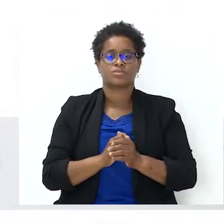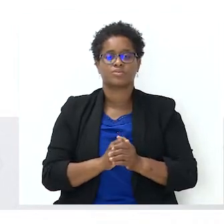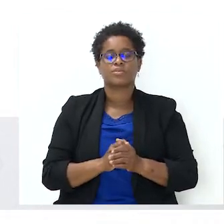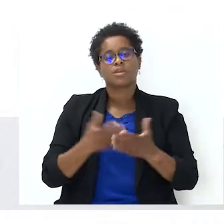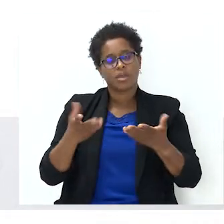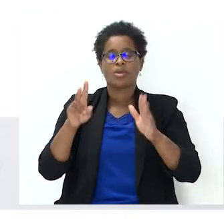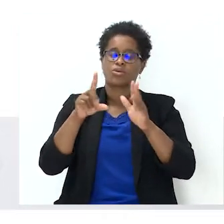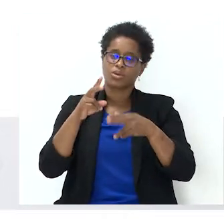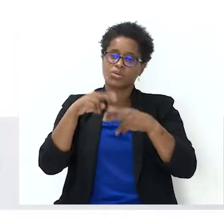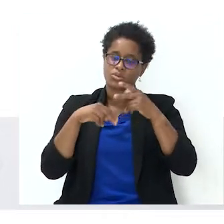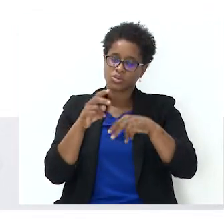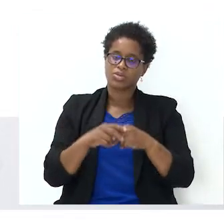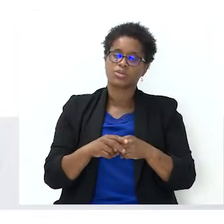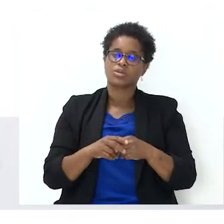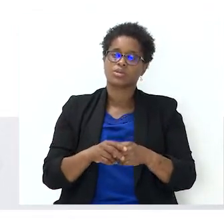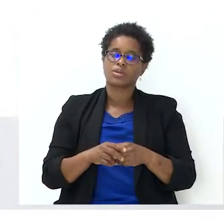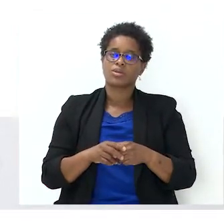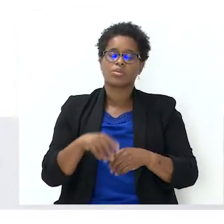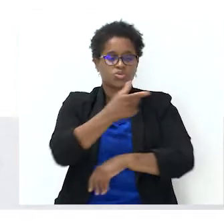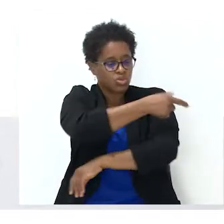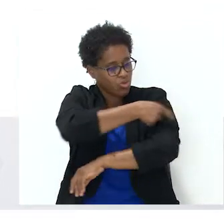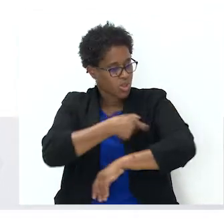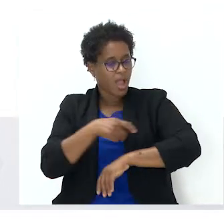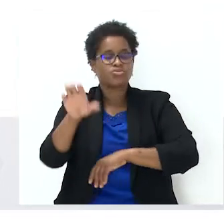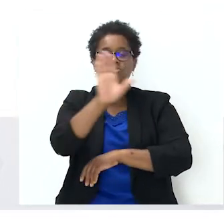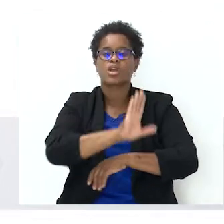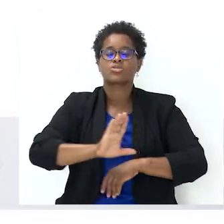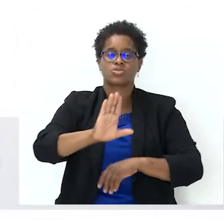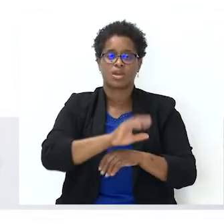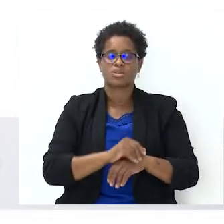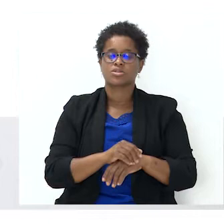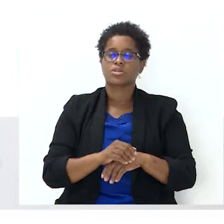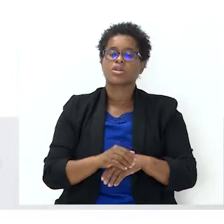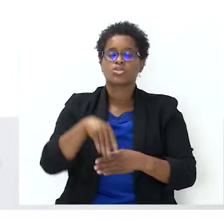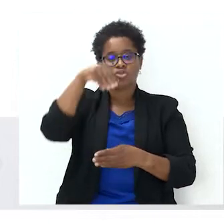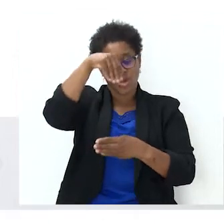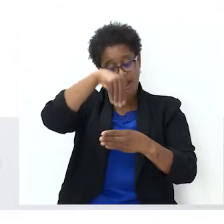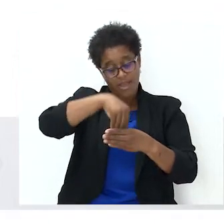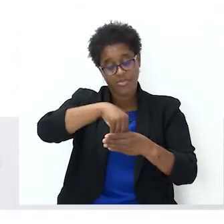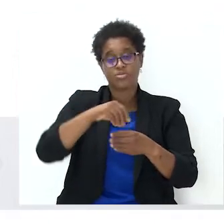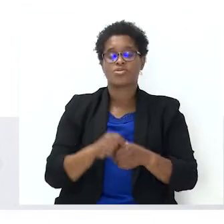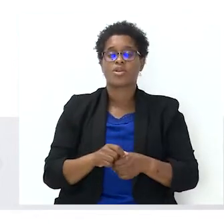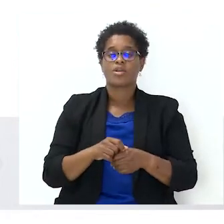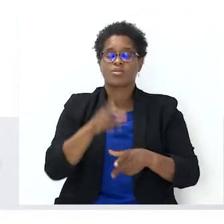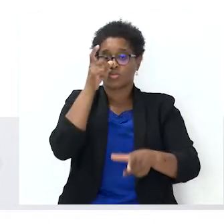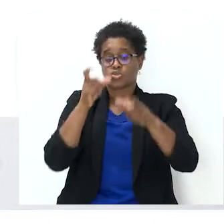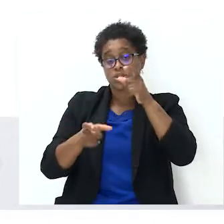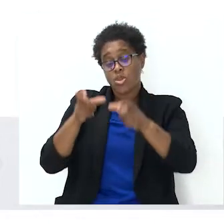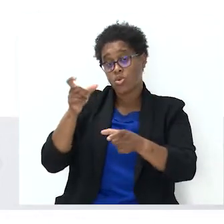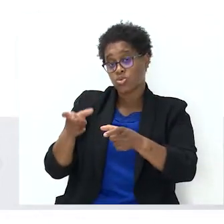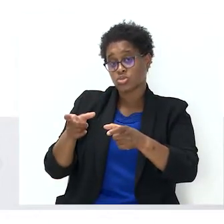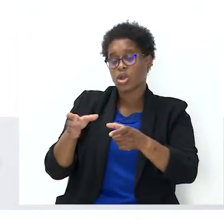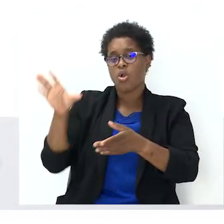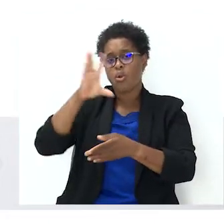É constituída pelos deputados nacionais, que são eleitos por cidadãos